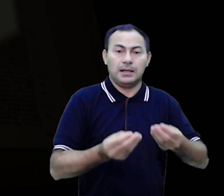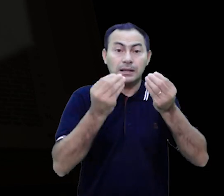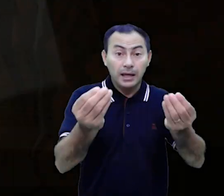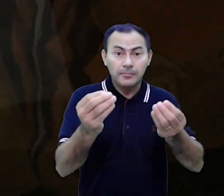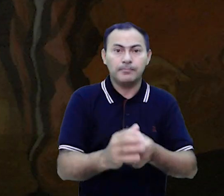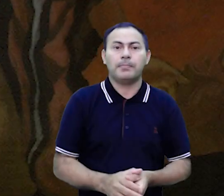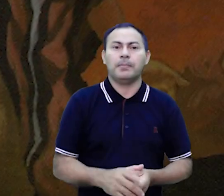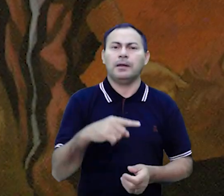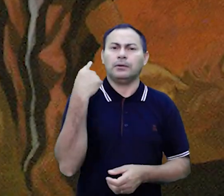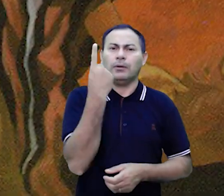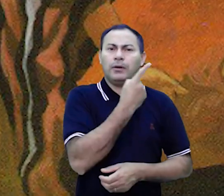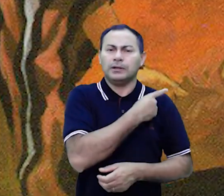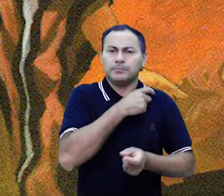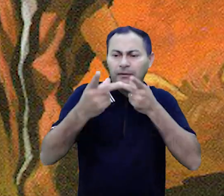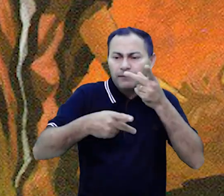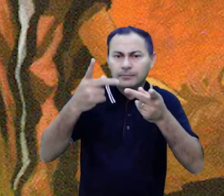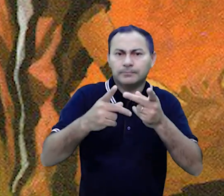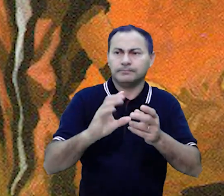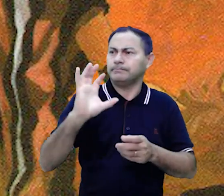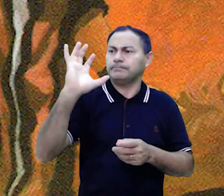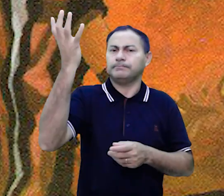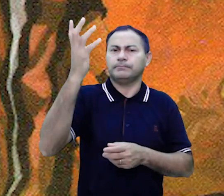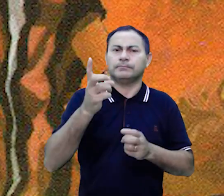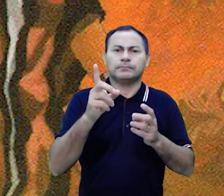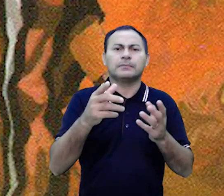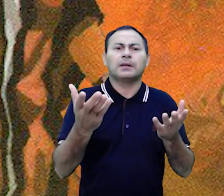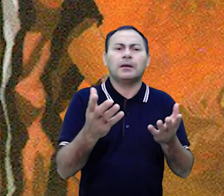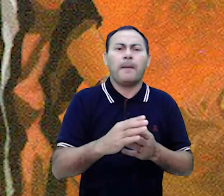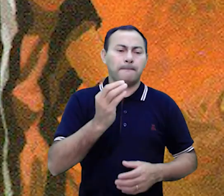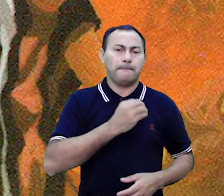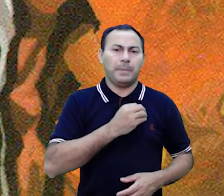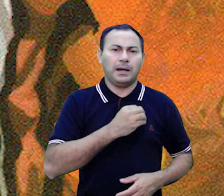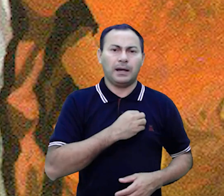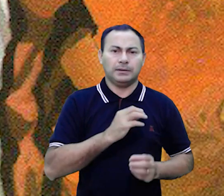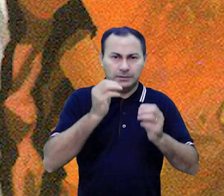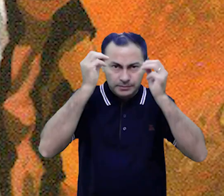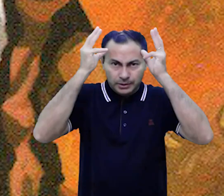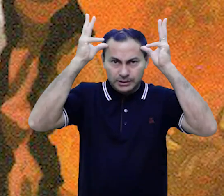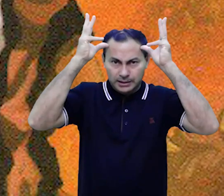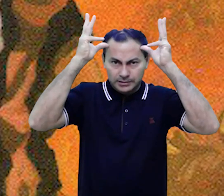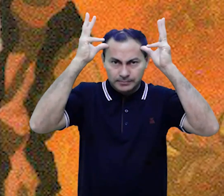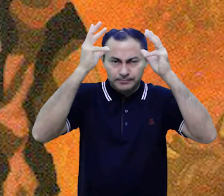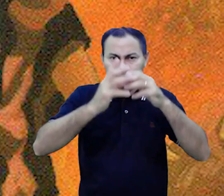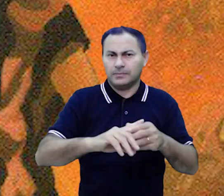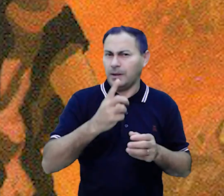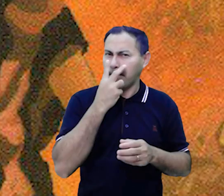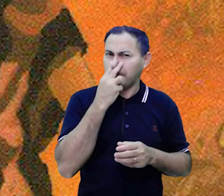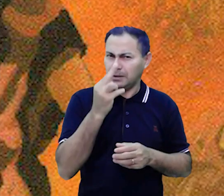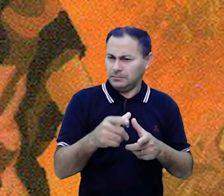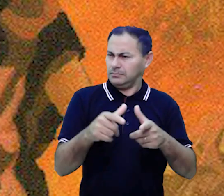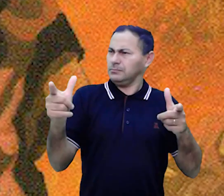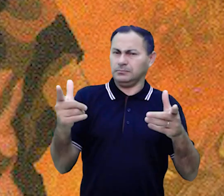dei. Nós nos referimos a esse incidente como o pecado de Moisés.